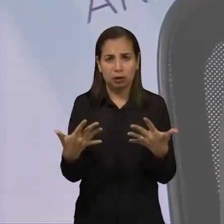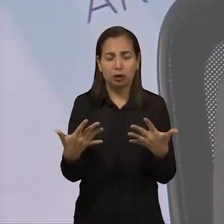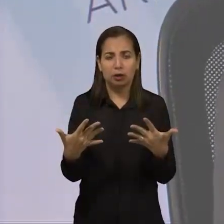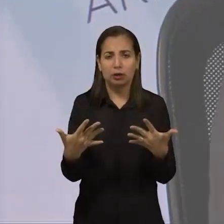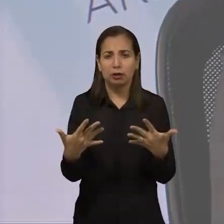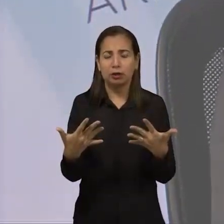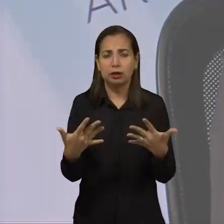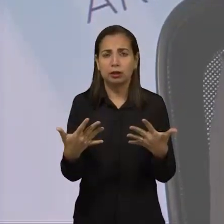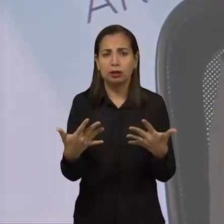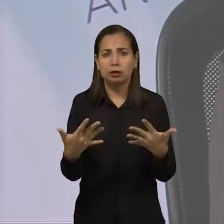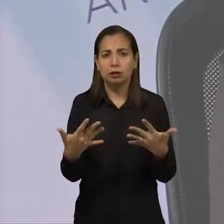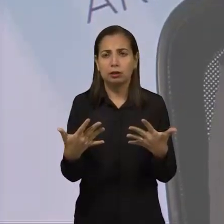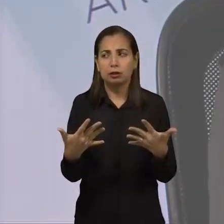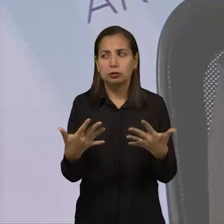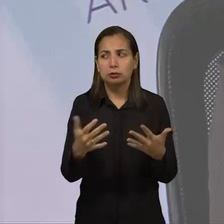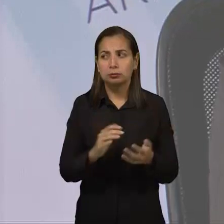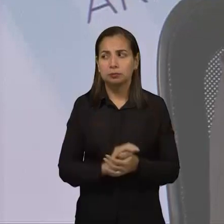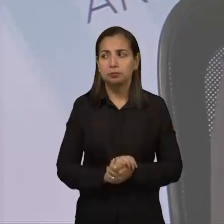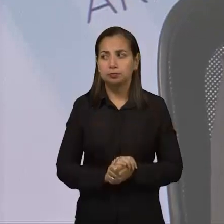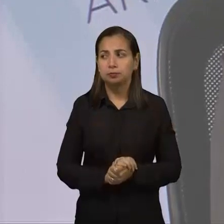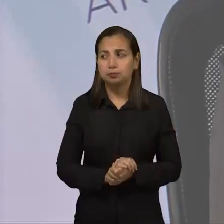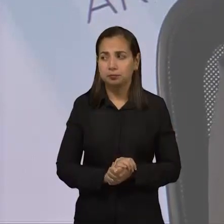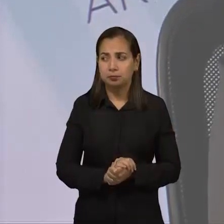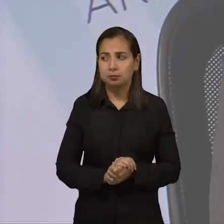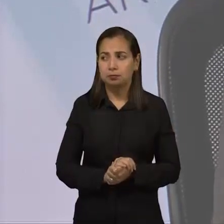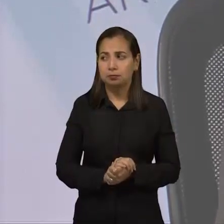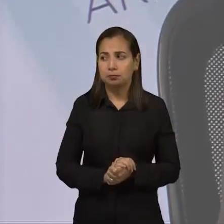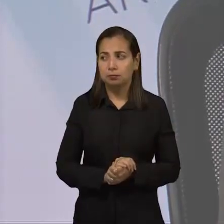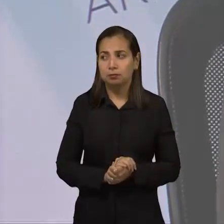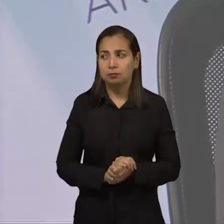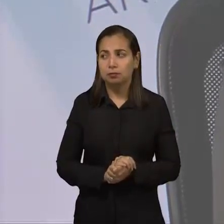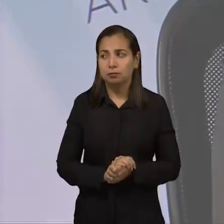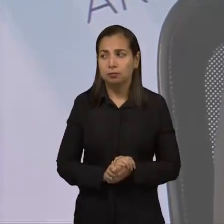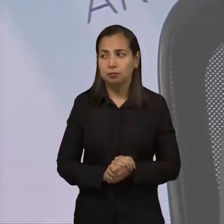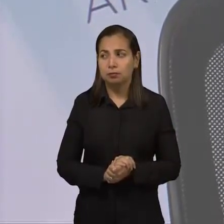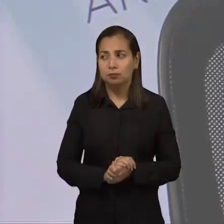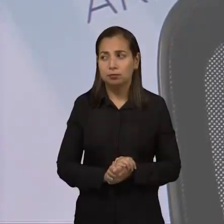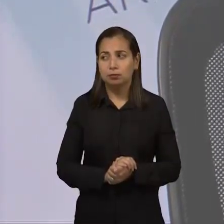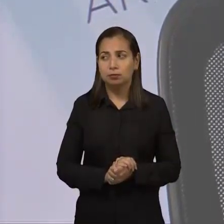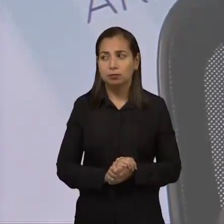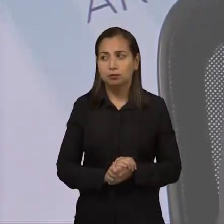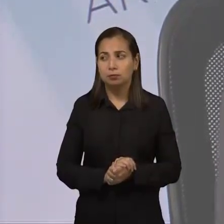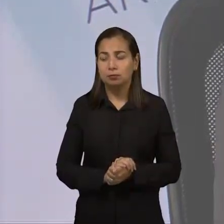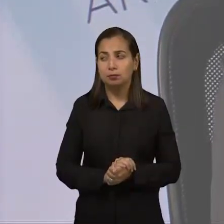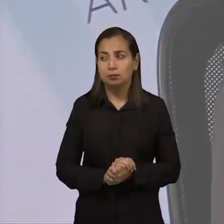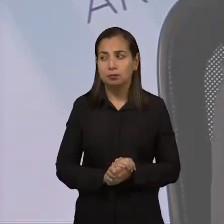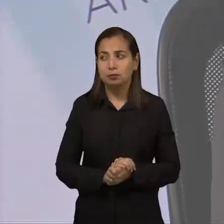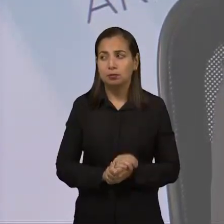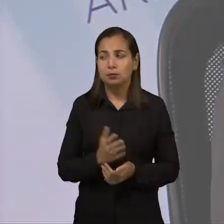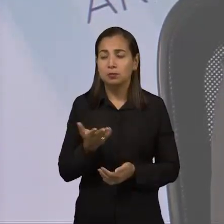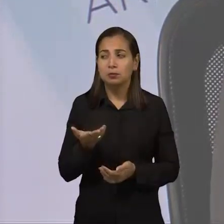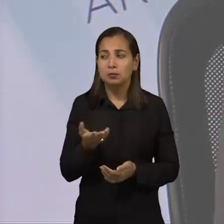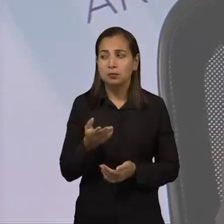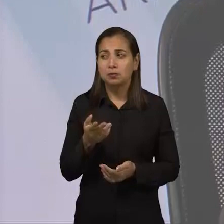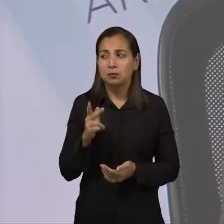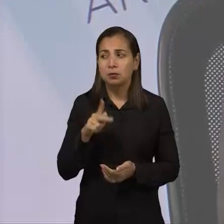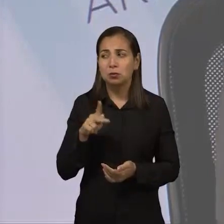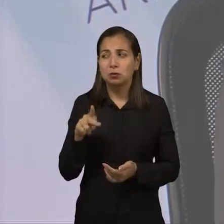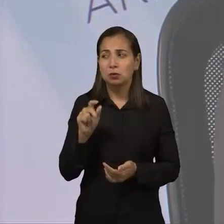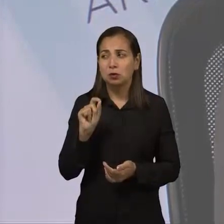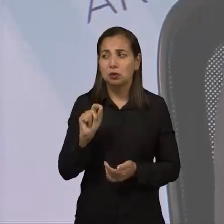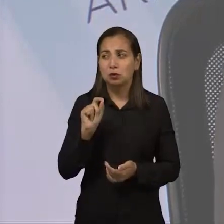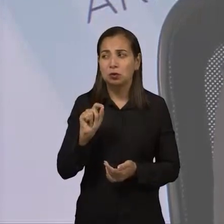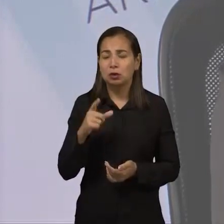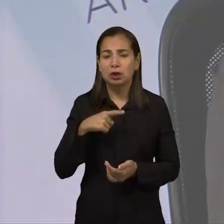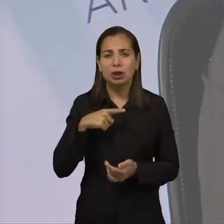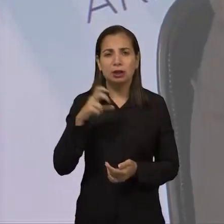né? Aquele artista. Aquele professor que disse que são 5 minutos de